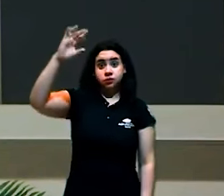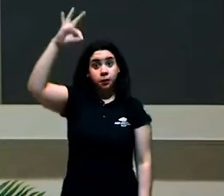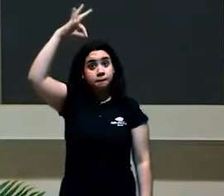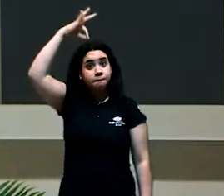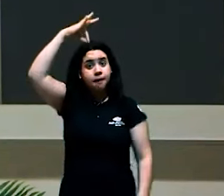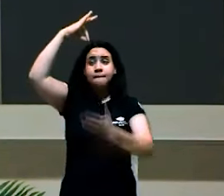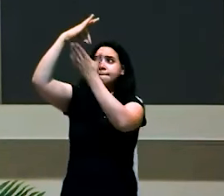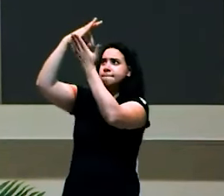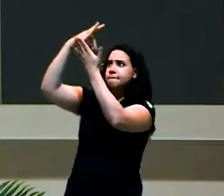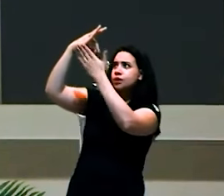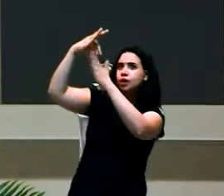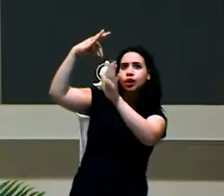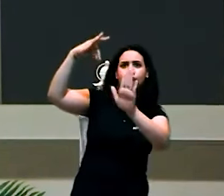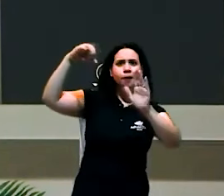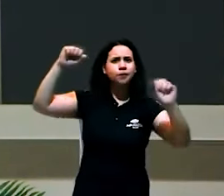Verdade.